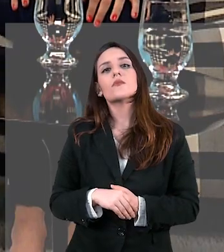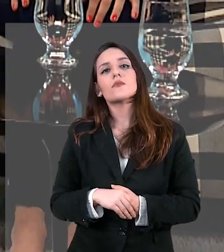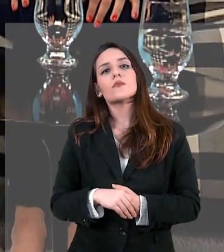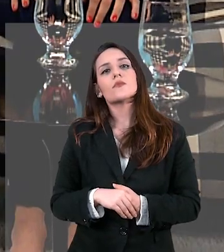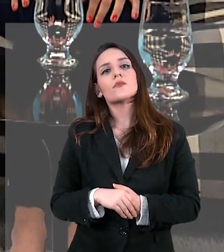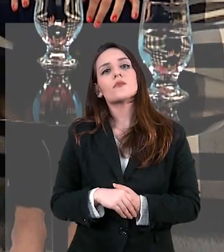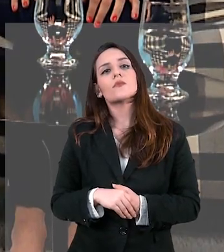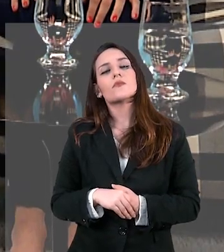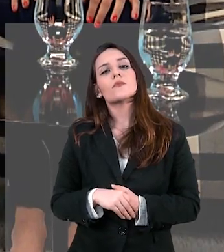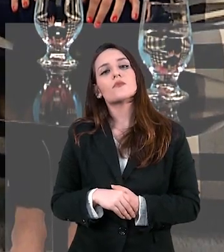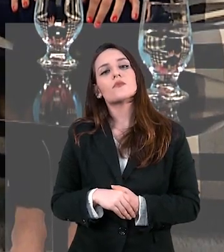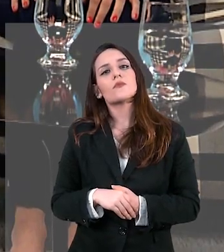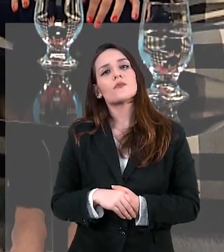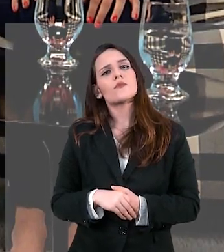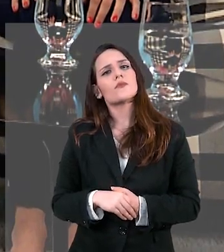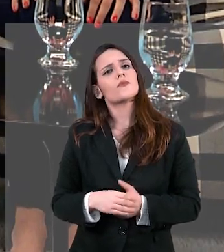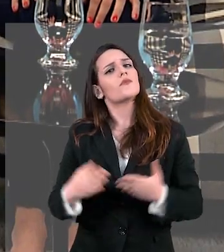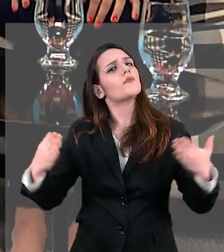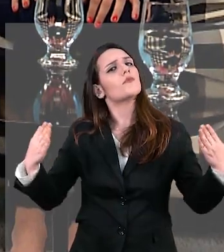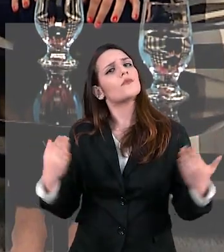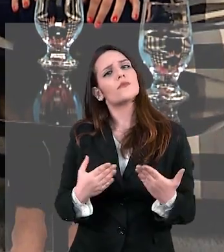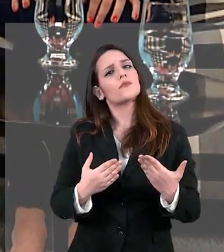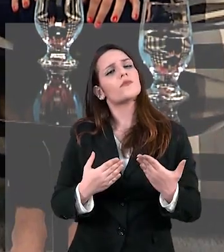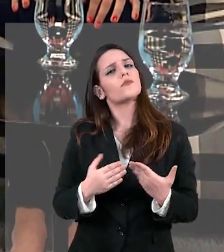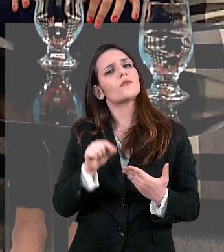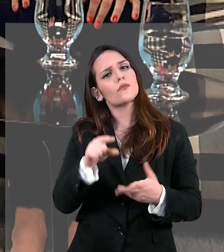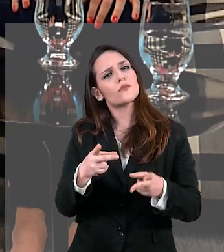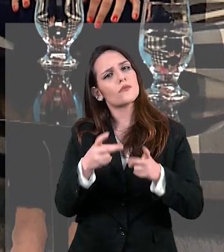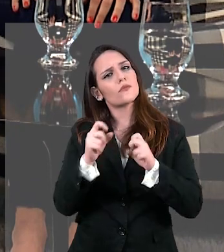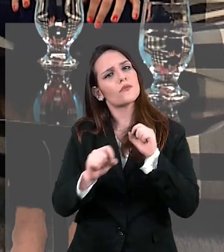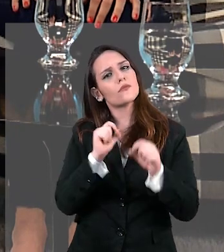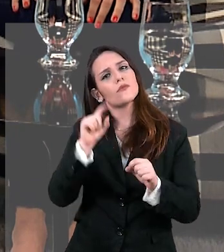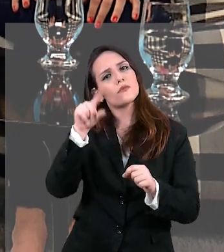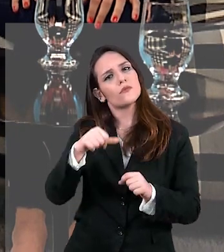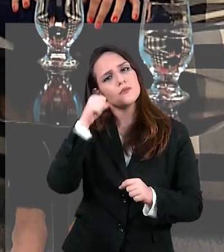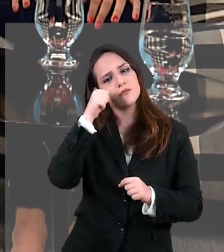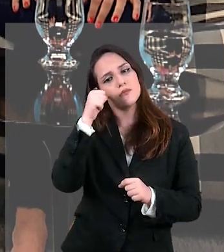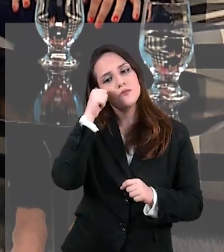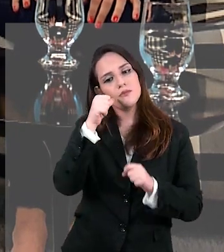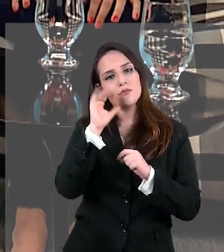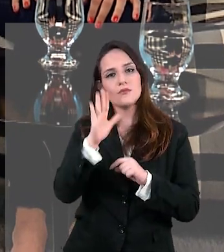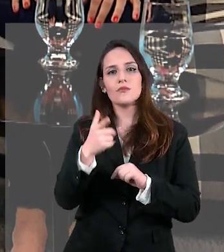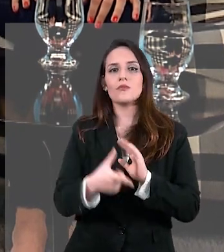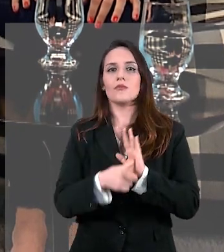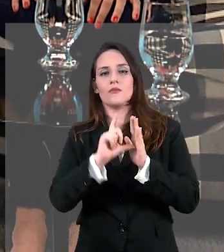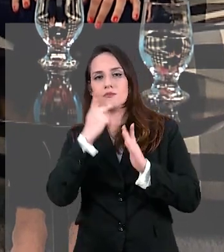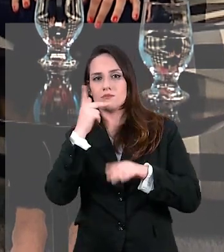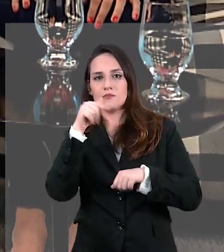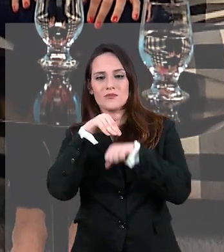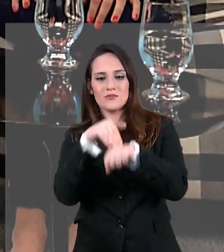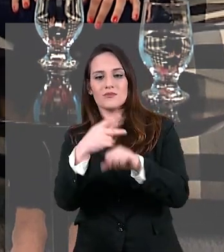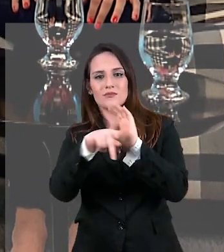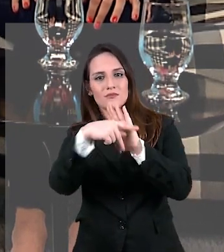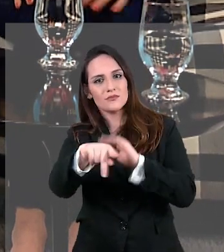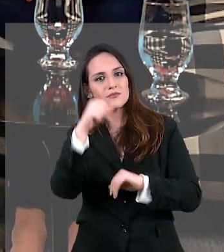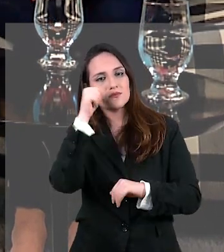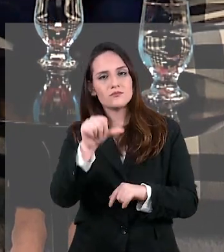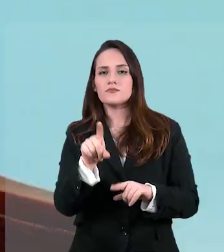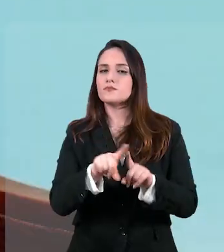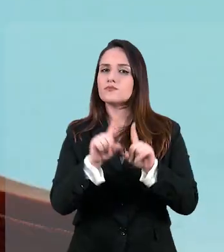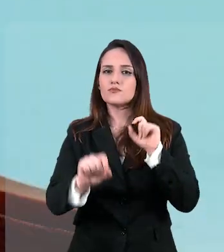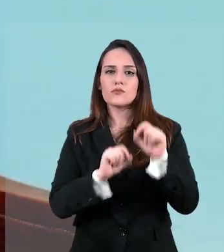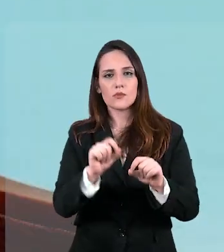difícil. Hoje você percebe que a mulher ela é condenada antes.